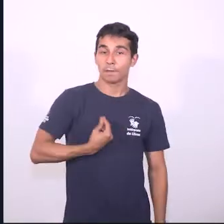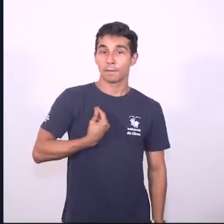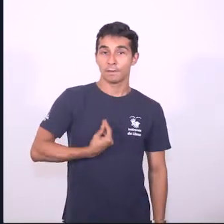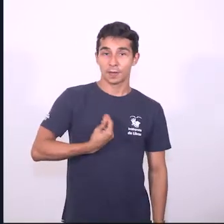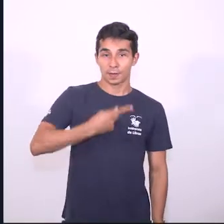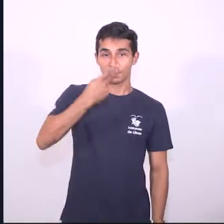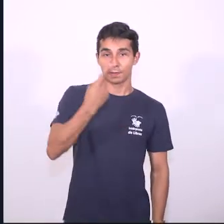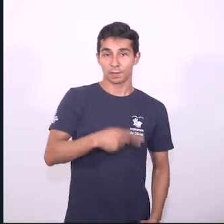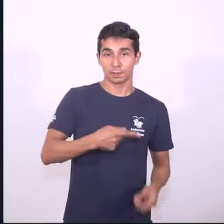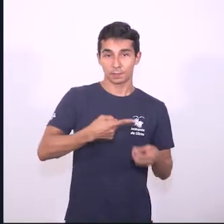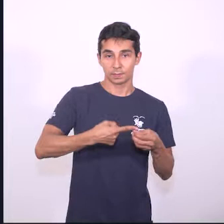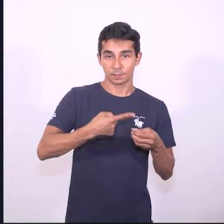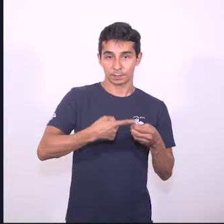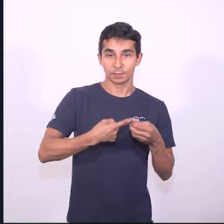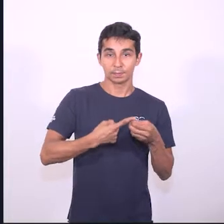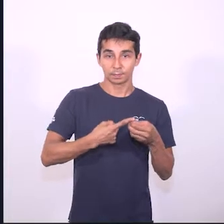em